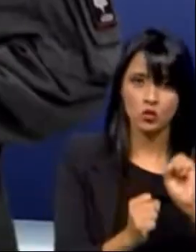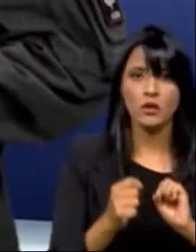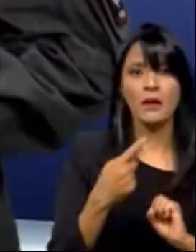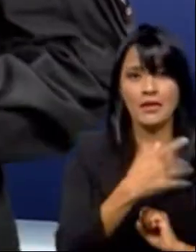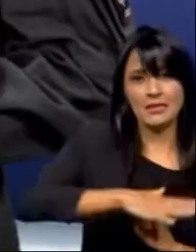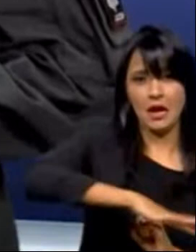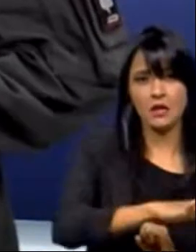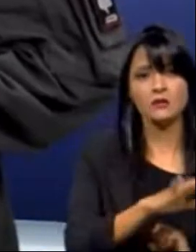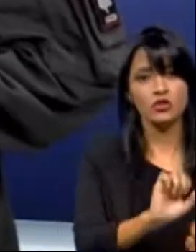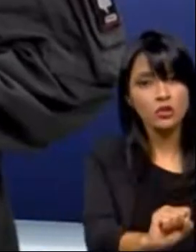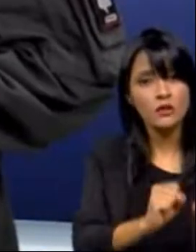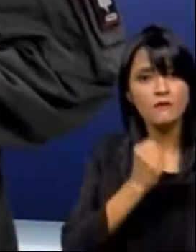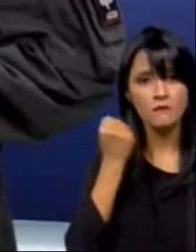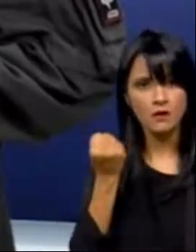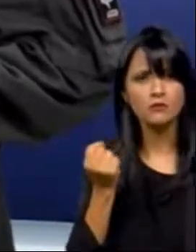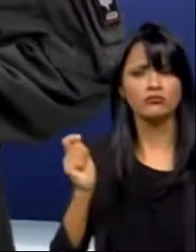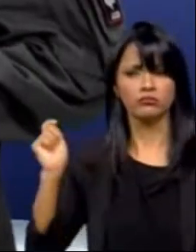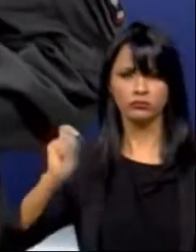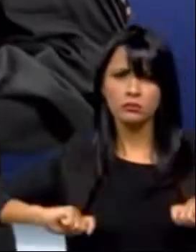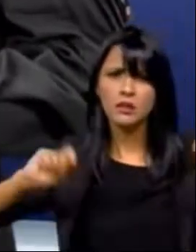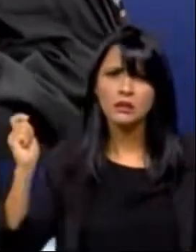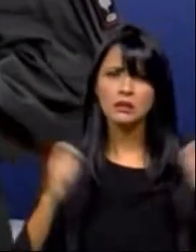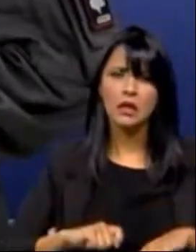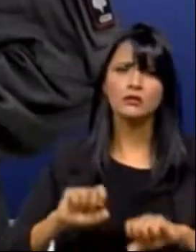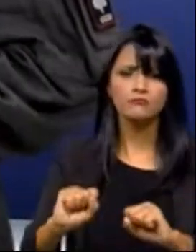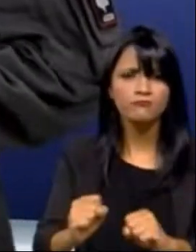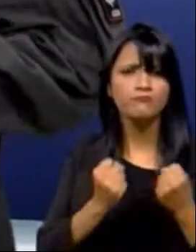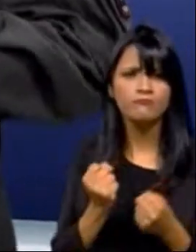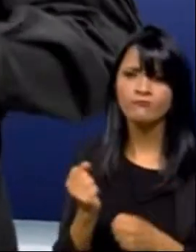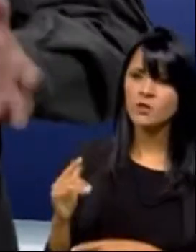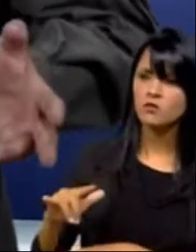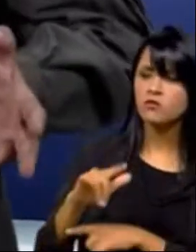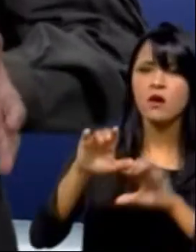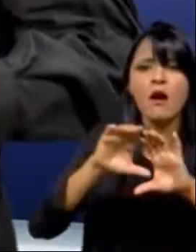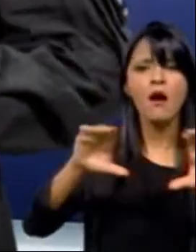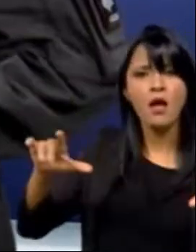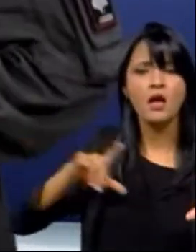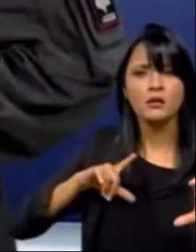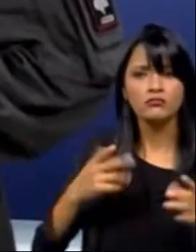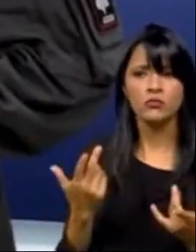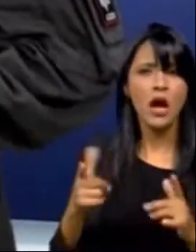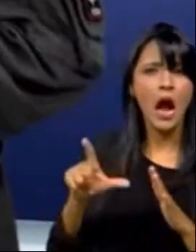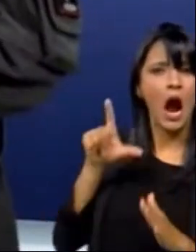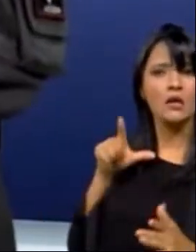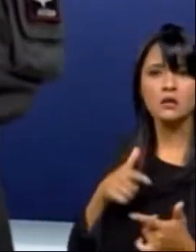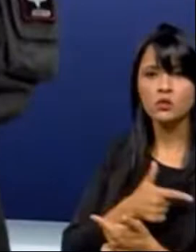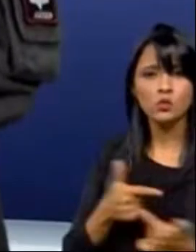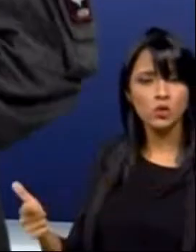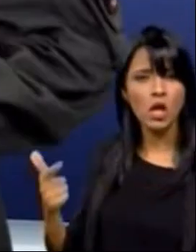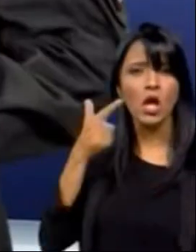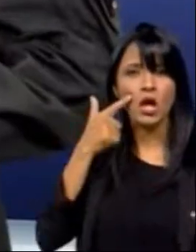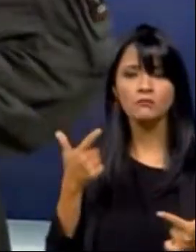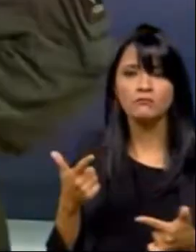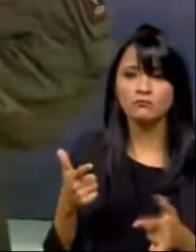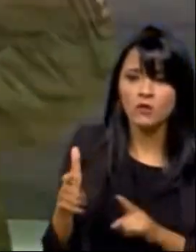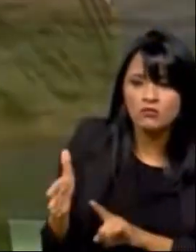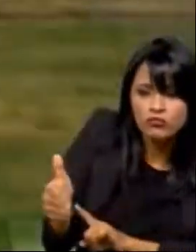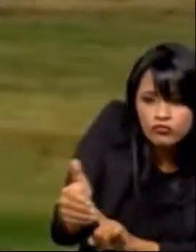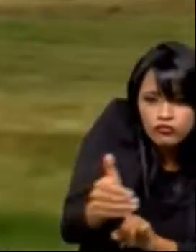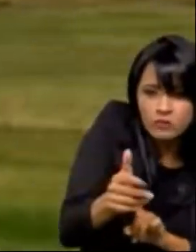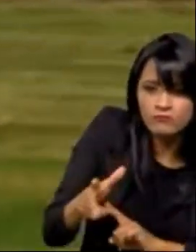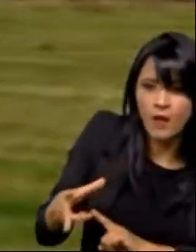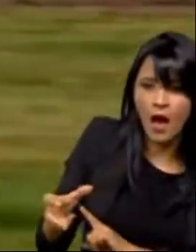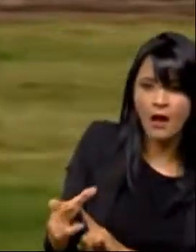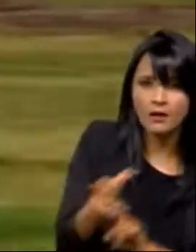gente vai ter uma capacidade de defesa aérea como nunca tivemos, né? O radar dele tem capacidades que o radar do F-5 não tem, o sistema